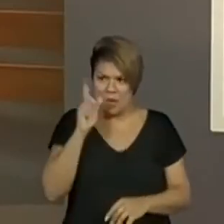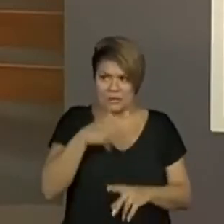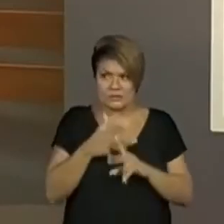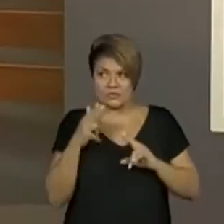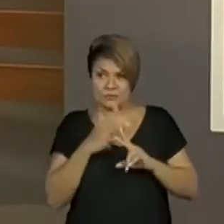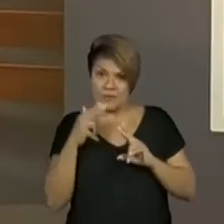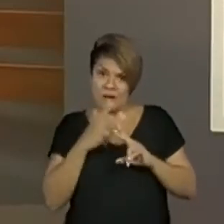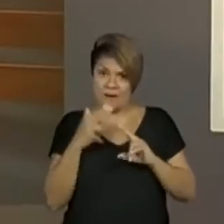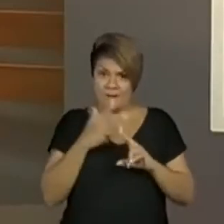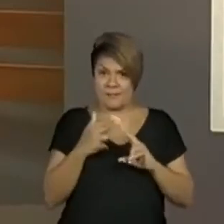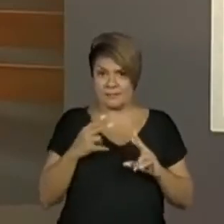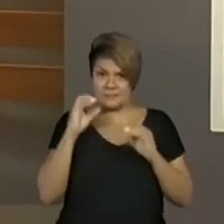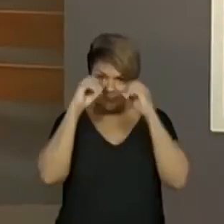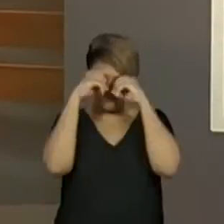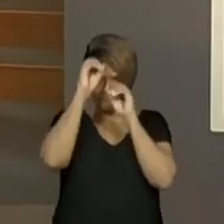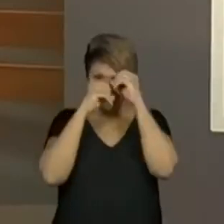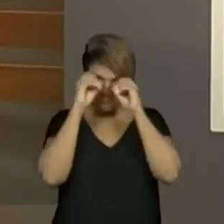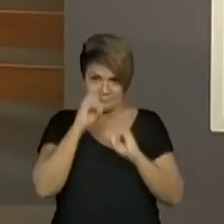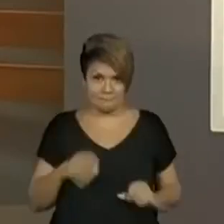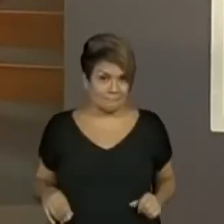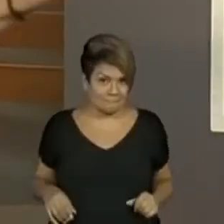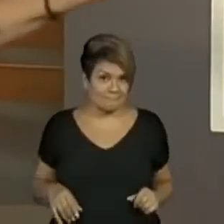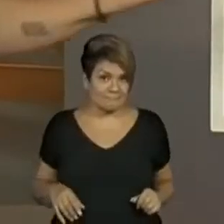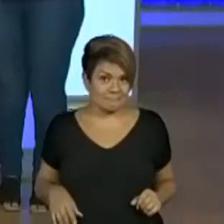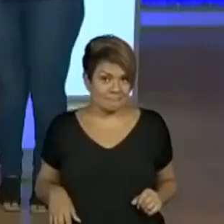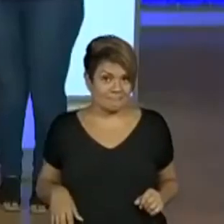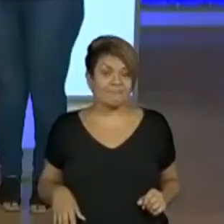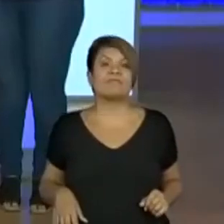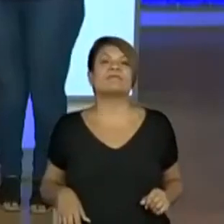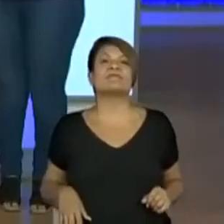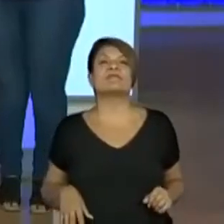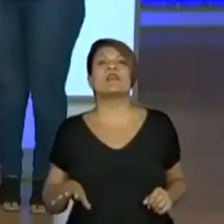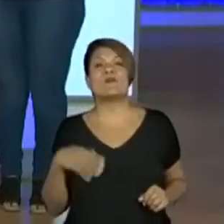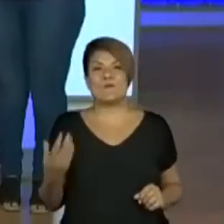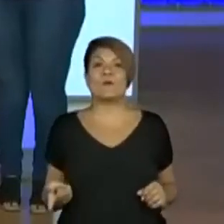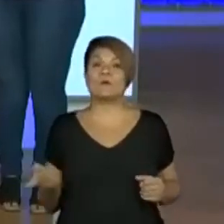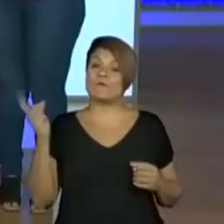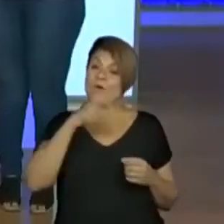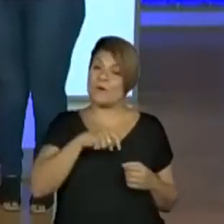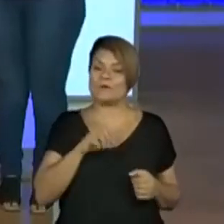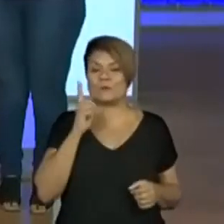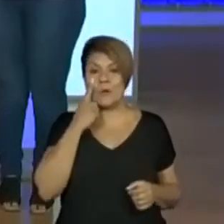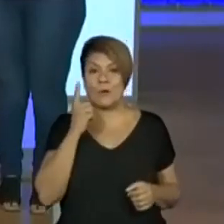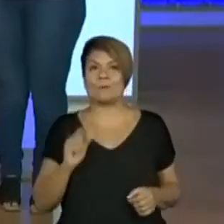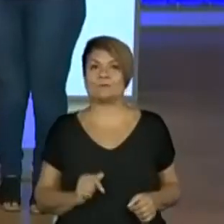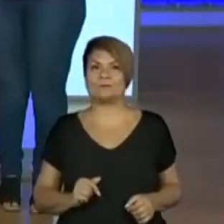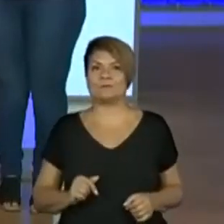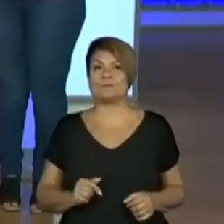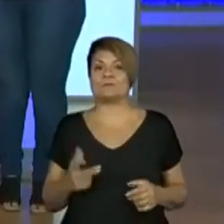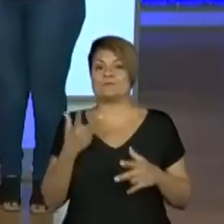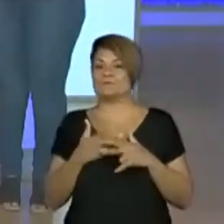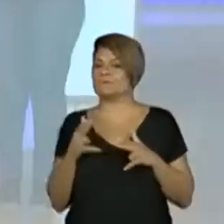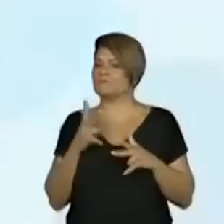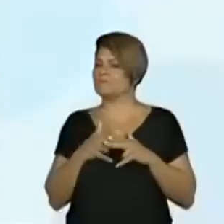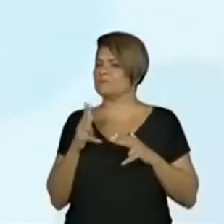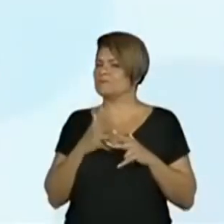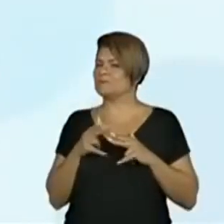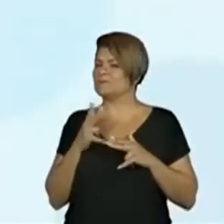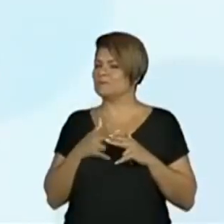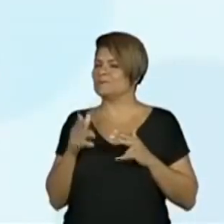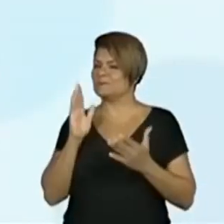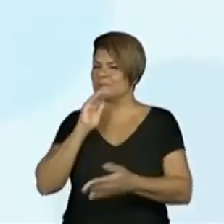do... Porque não é um sapo qualquer, né? Disfarce de alguém. Olha só, quando eu volto na minha leitura aqui e falo, ó, disfarce de